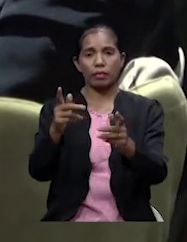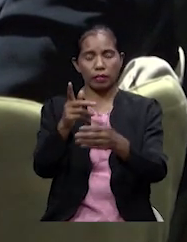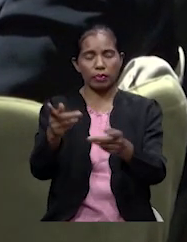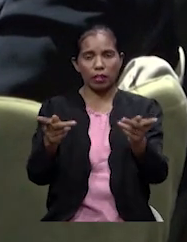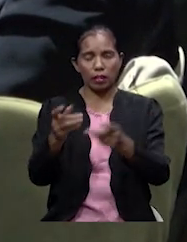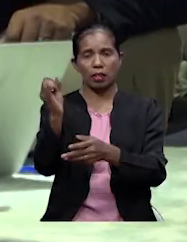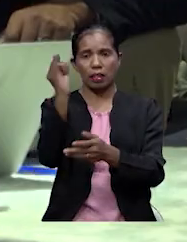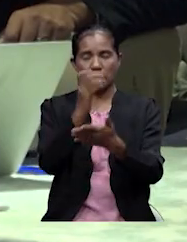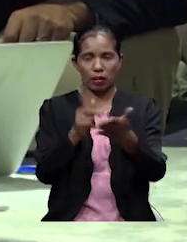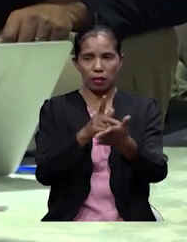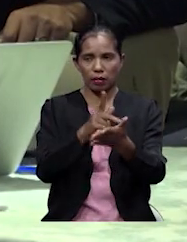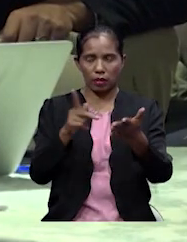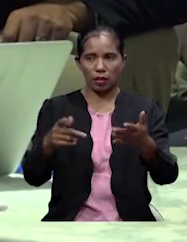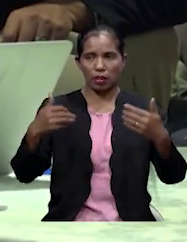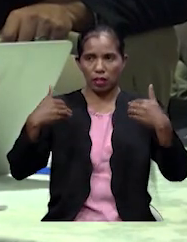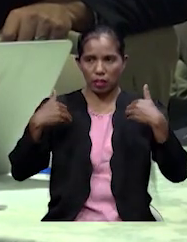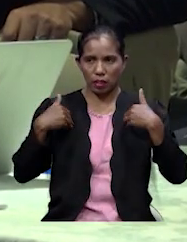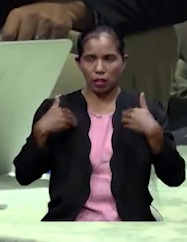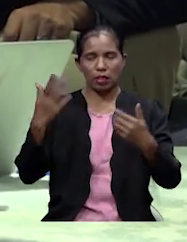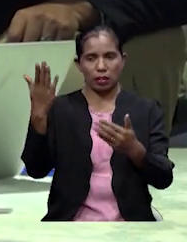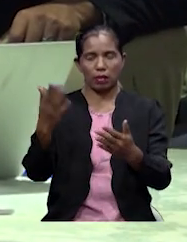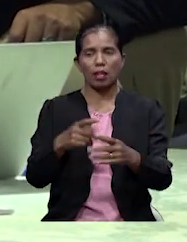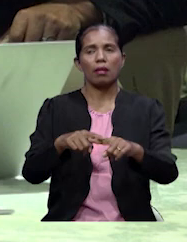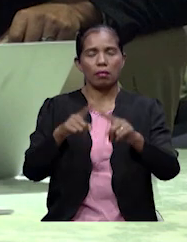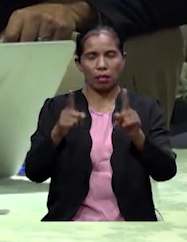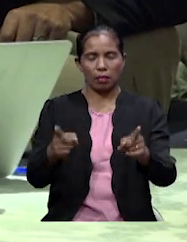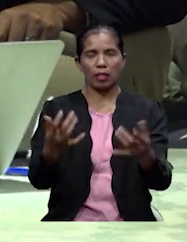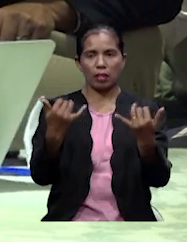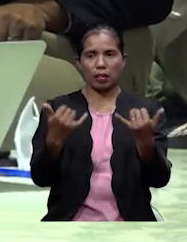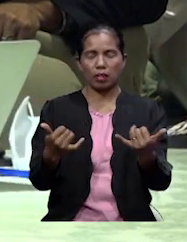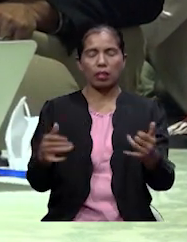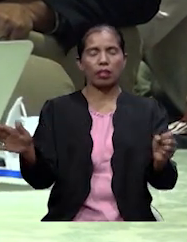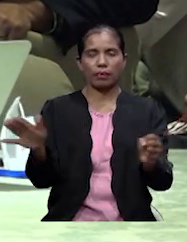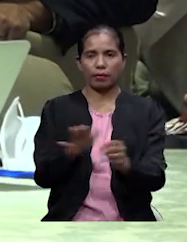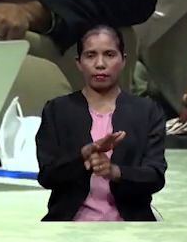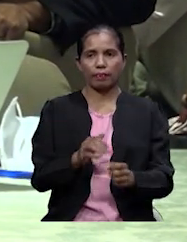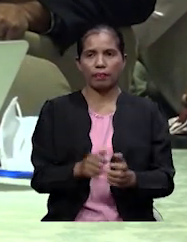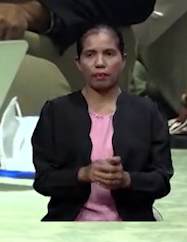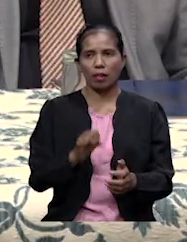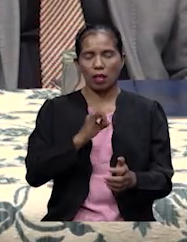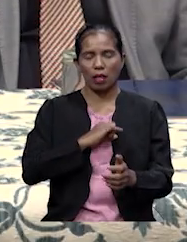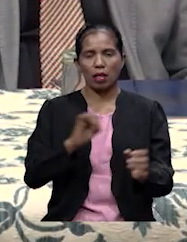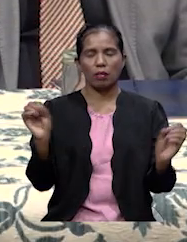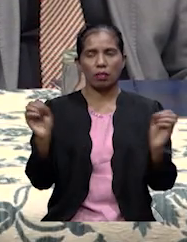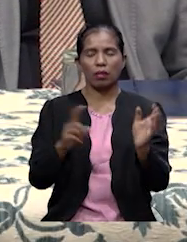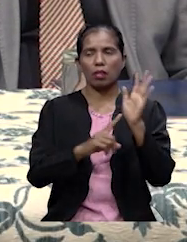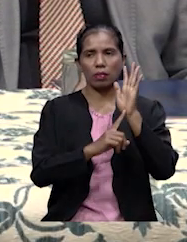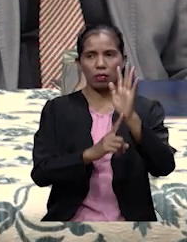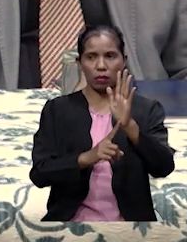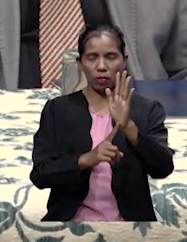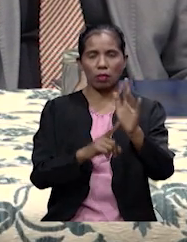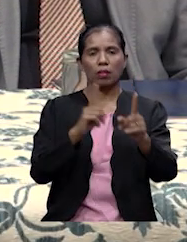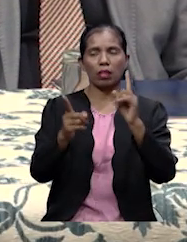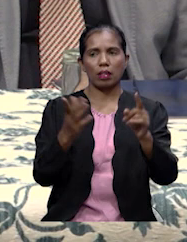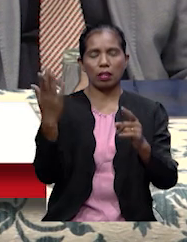com certeza, e a excesso sira e a neba, mas be e da ne substância. Olá, que é a pronunciação para a neba.